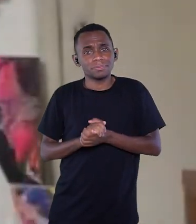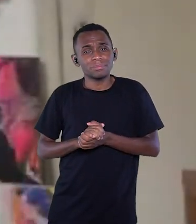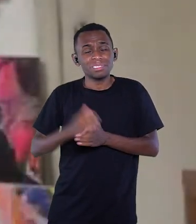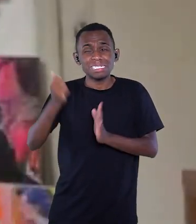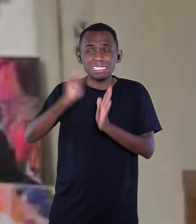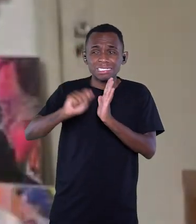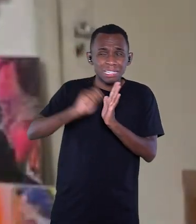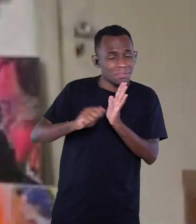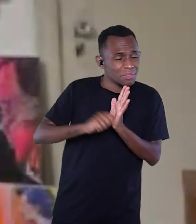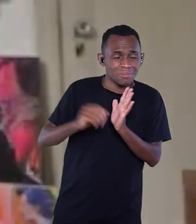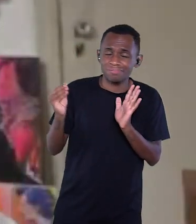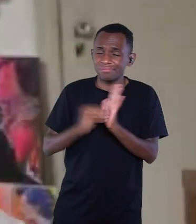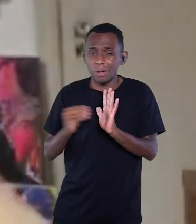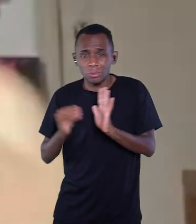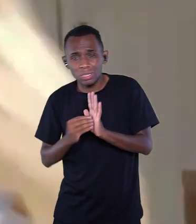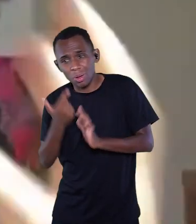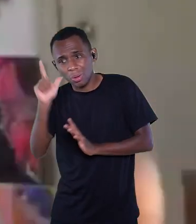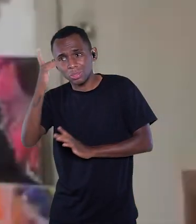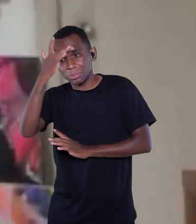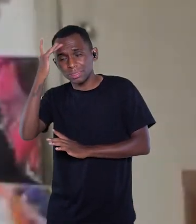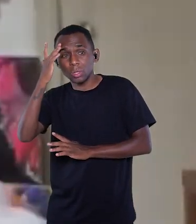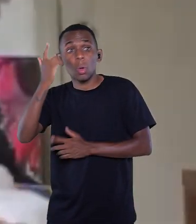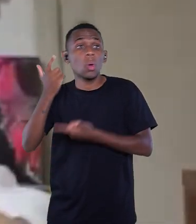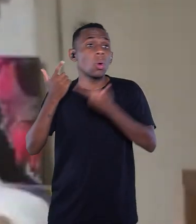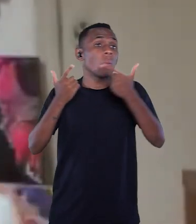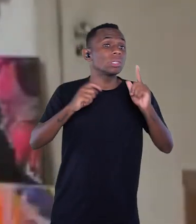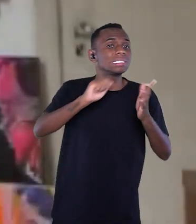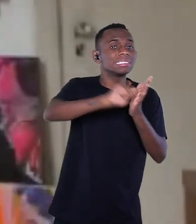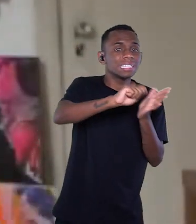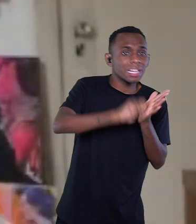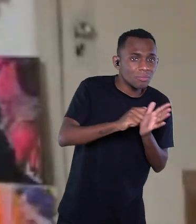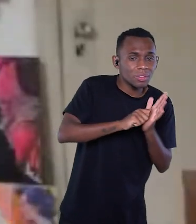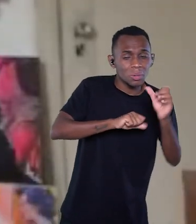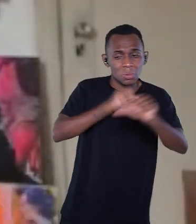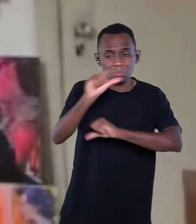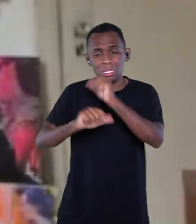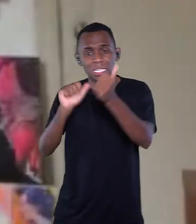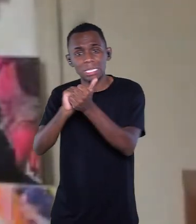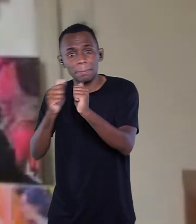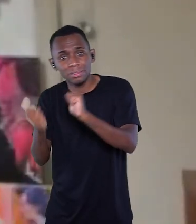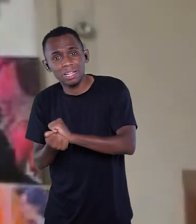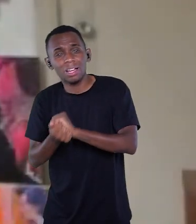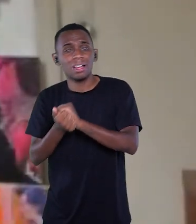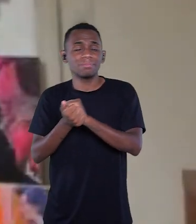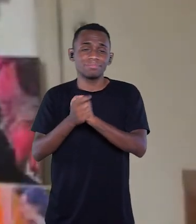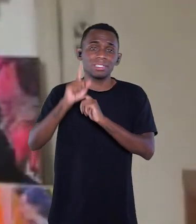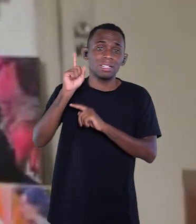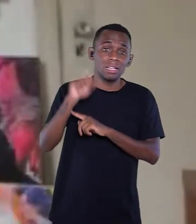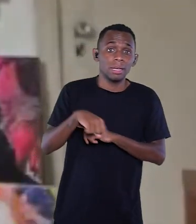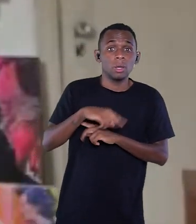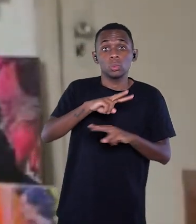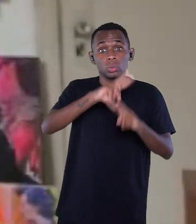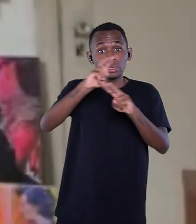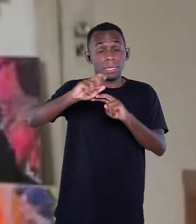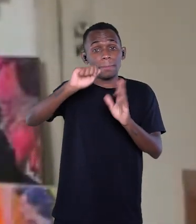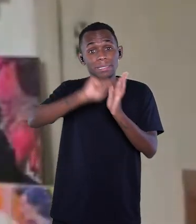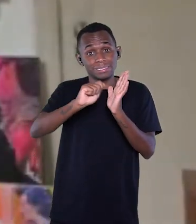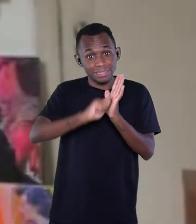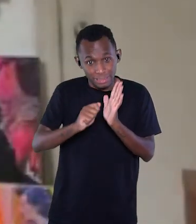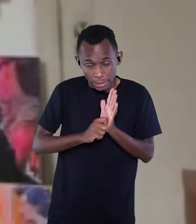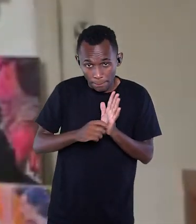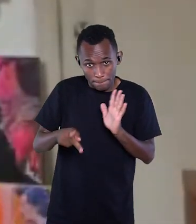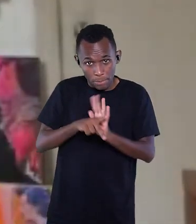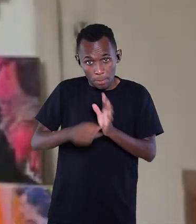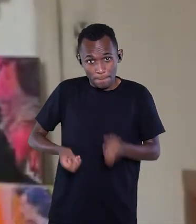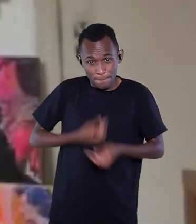necessariamente escreveu, e aí é alguém que escreveu, e o que sobrou dessa escrita, não era a questão da escrita não era, a questão